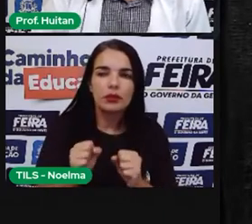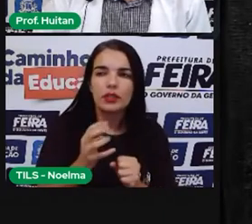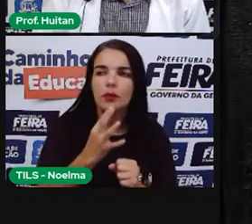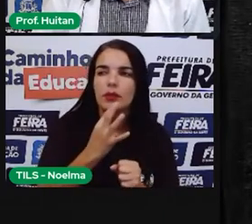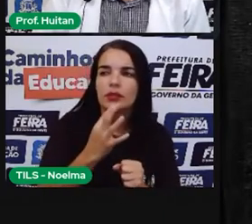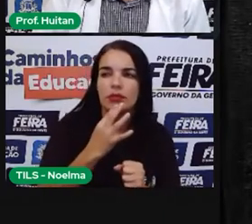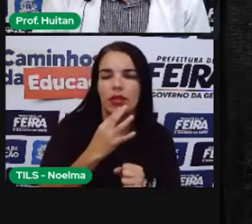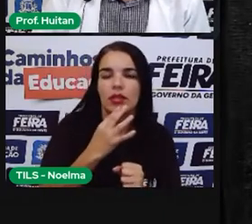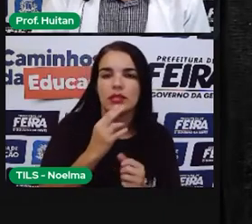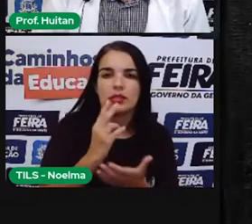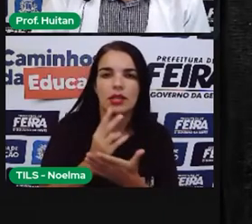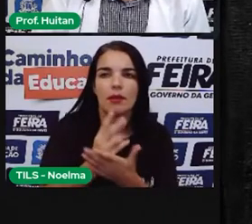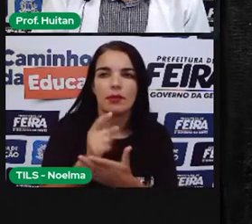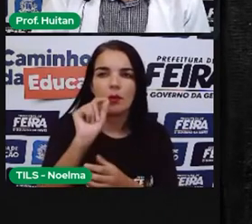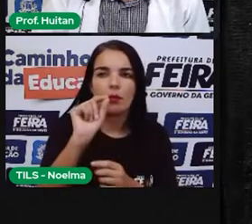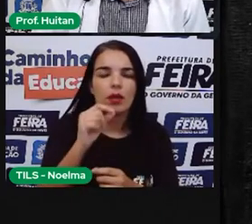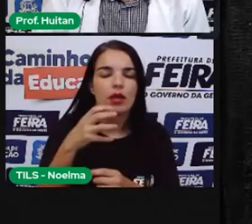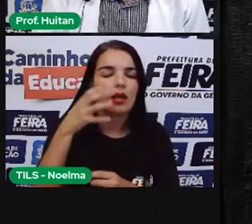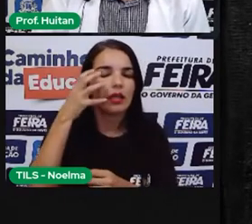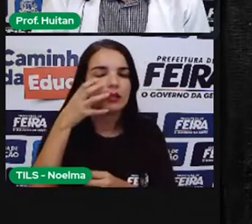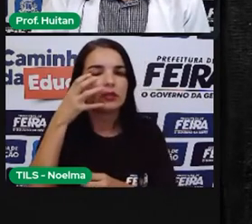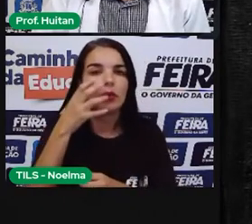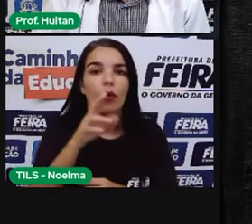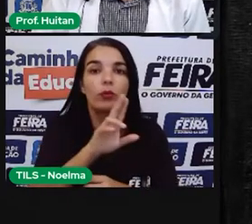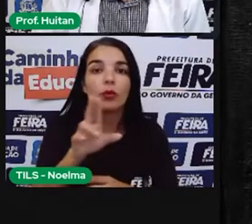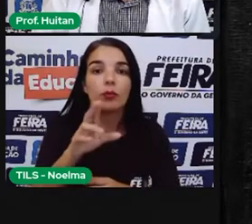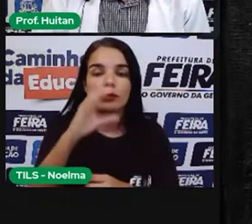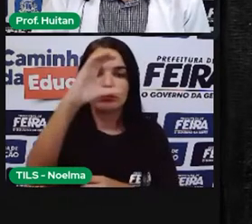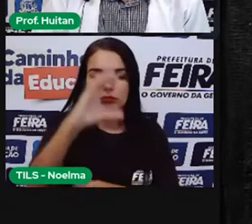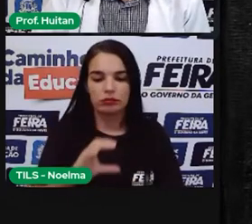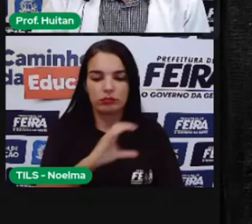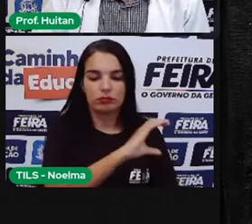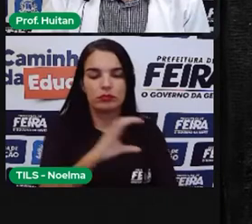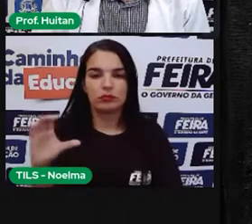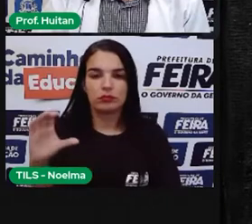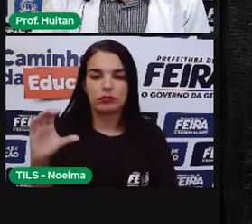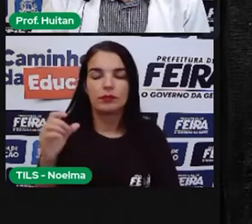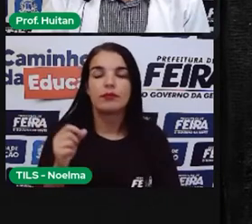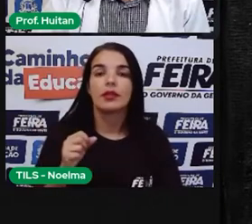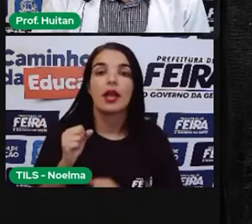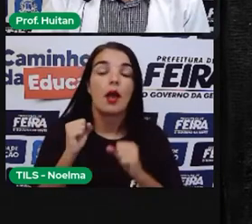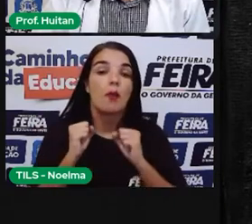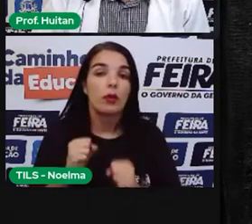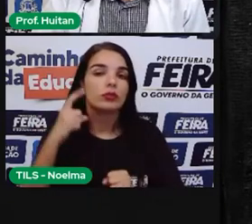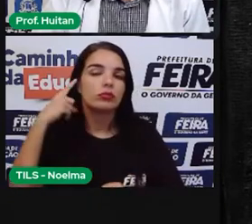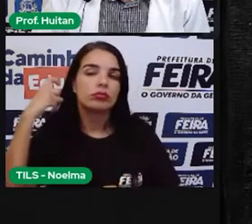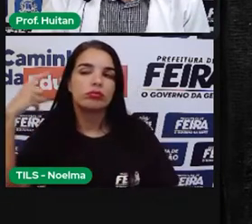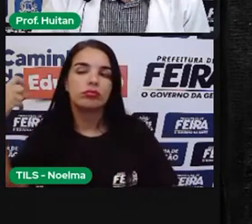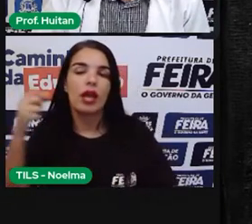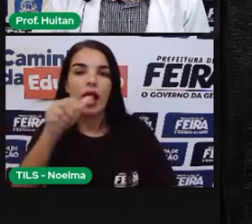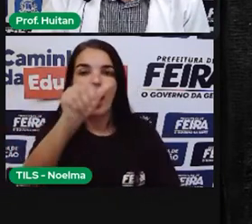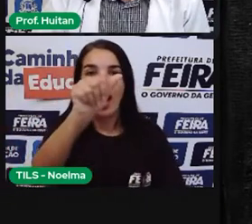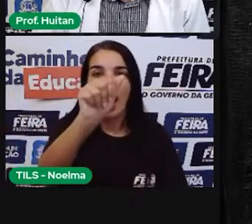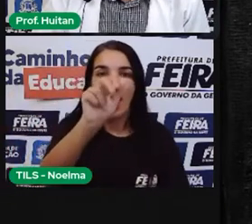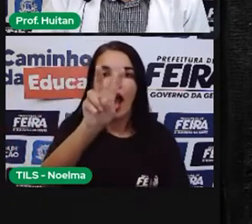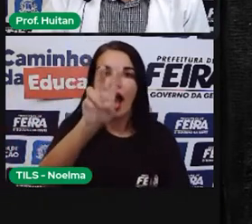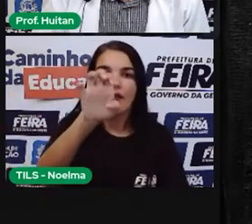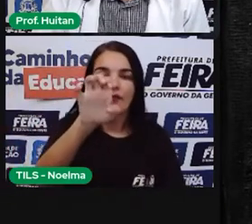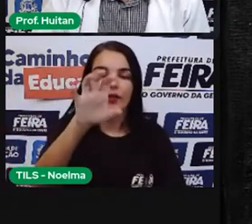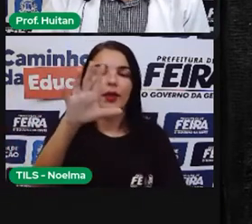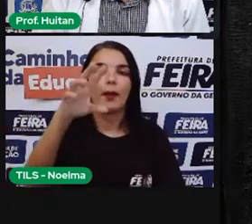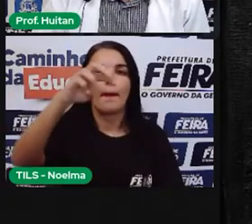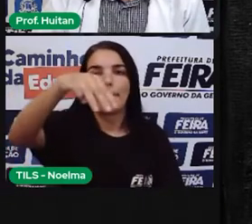rádios de tradição católica, que é Ave Maria. Ave Maria de Schubert. A gente sempre escuta. Você pode não conhecer o